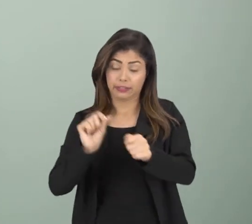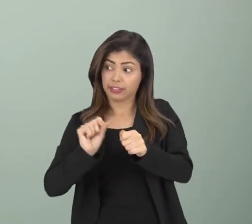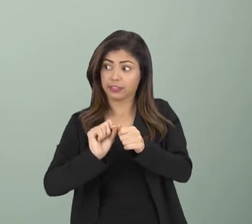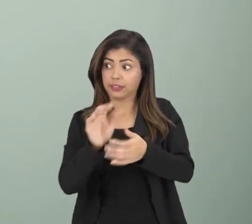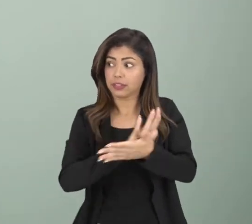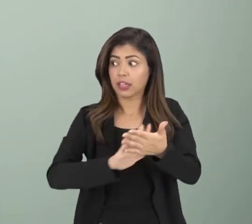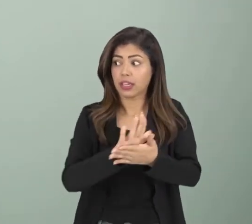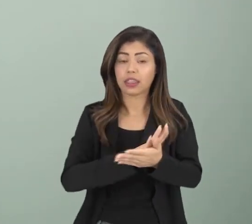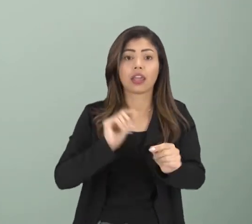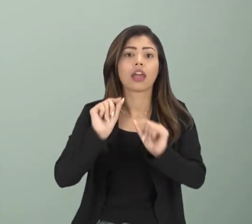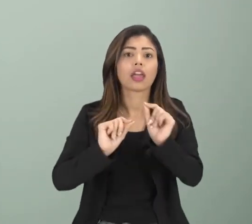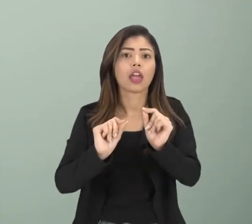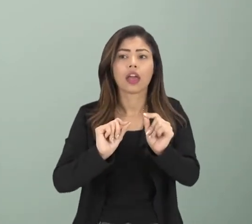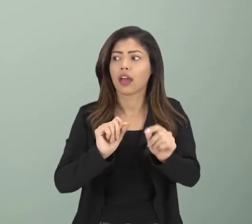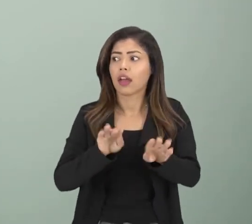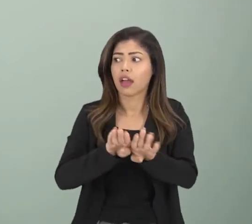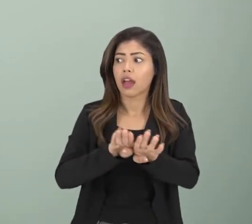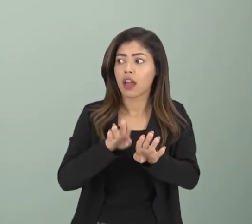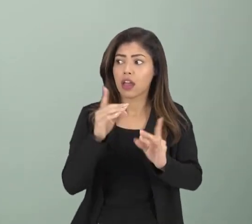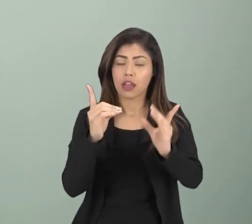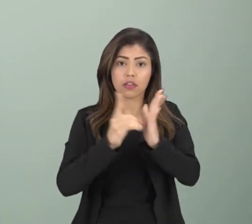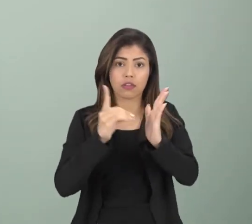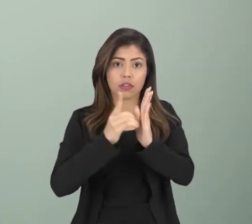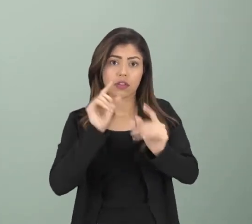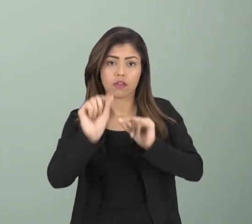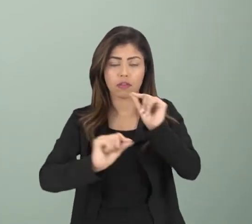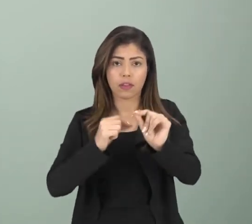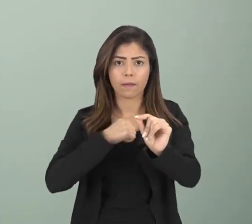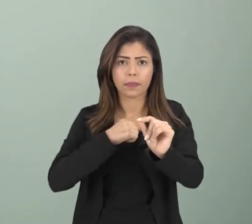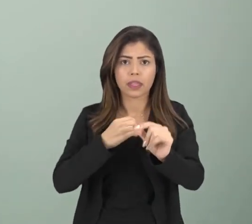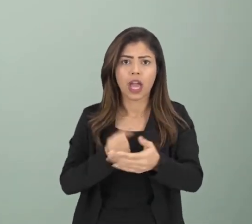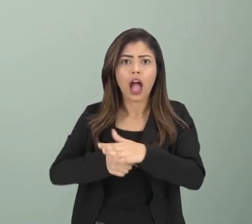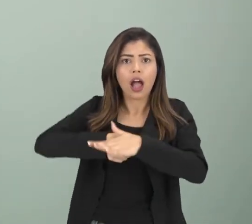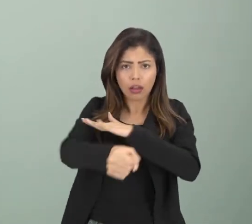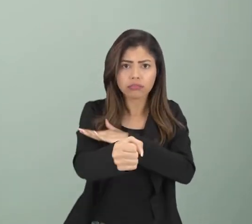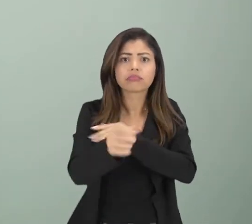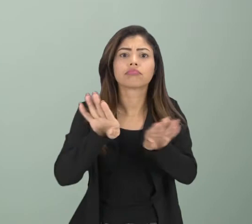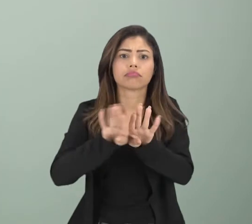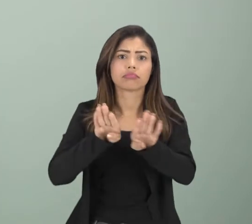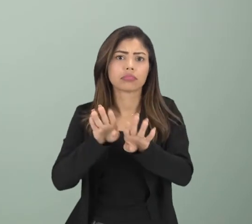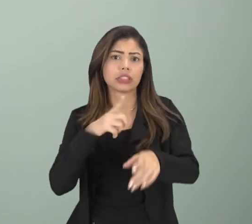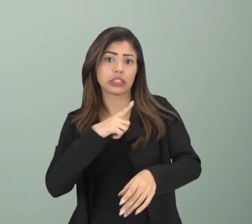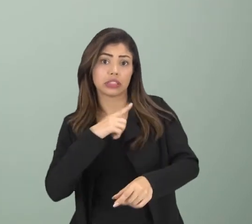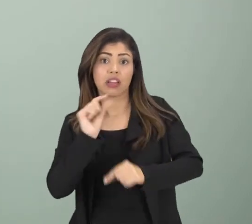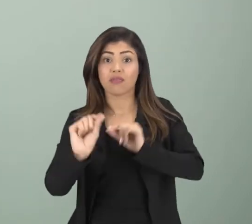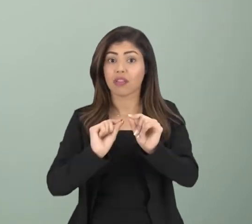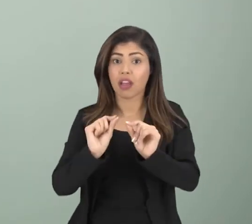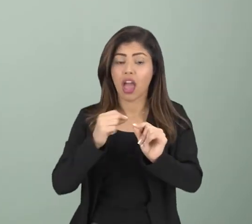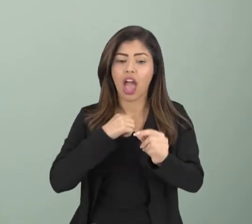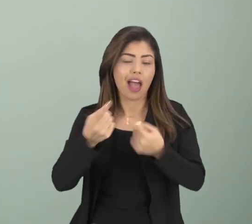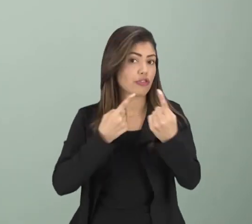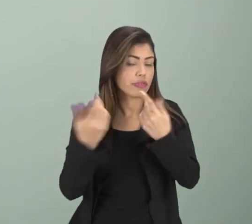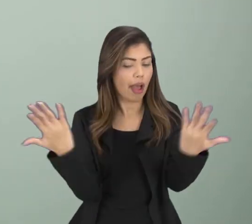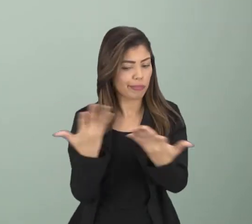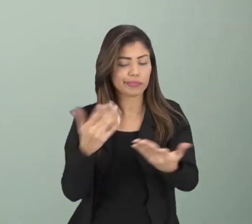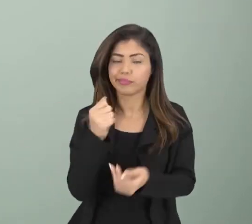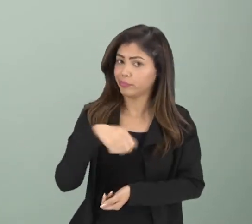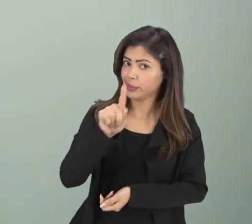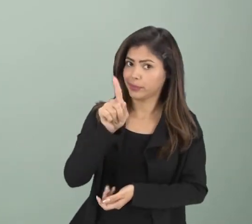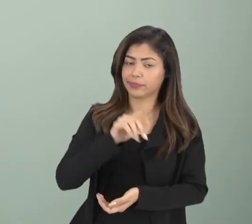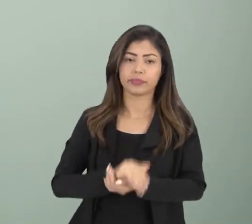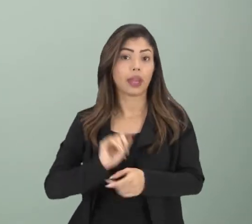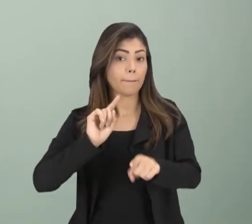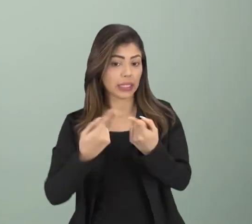uma polêmica que existe a respeito das cotas raciais, não nos cabe discutir isso agora, nesse momento. Mas